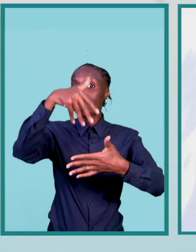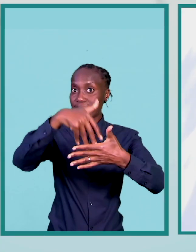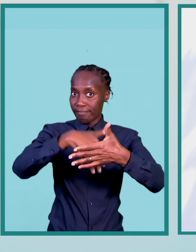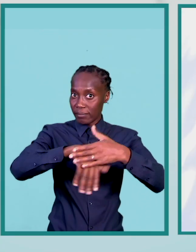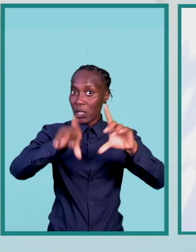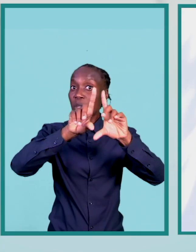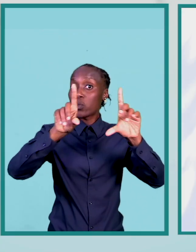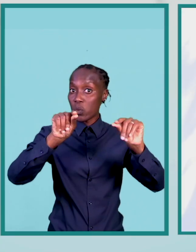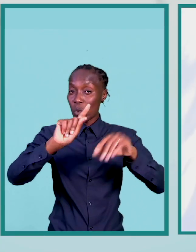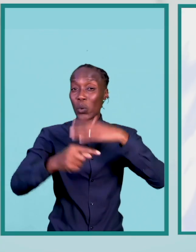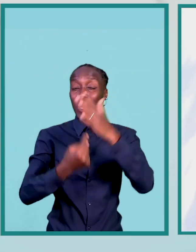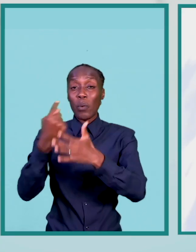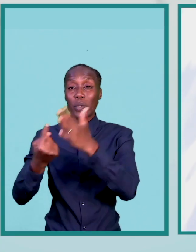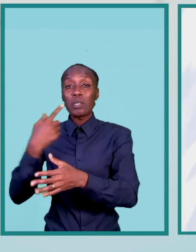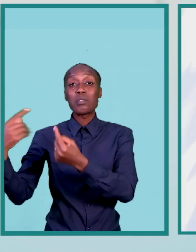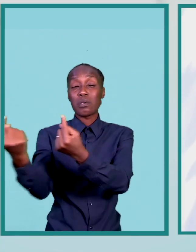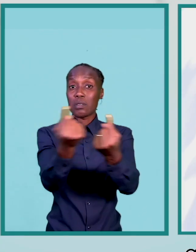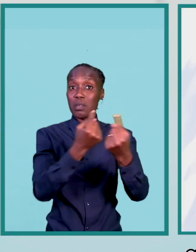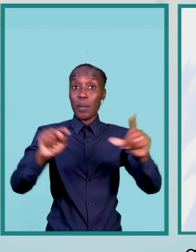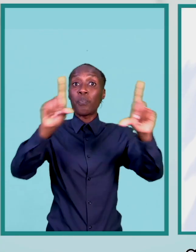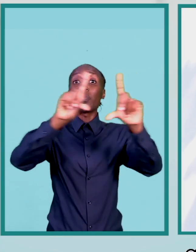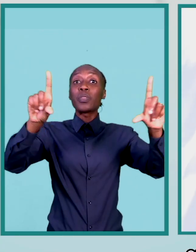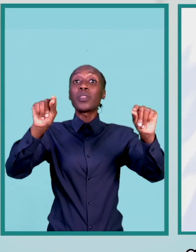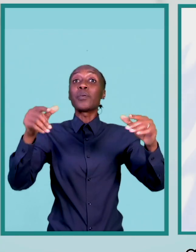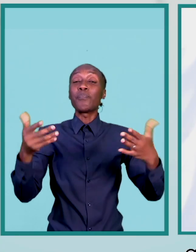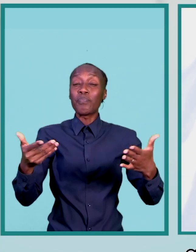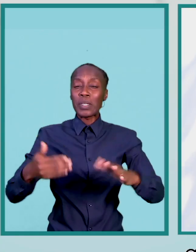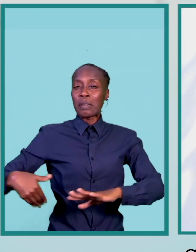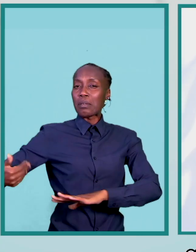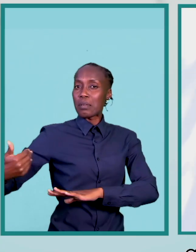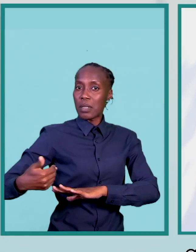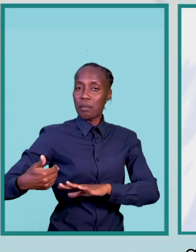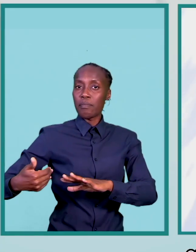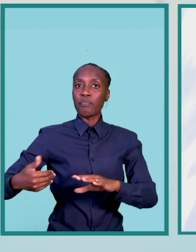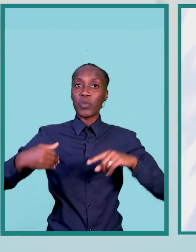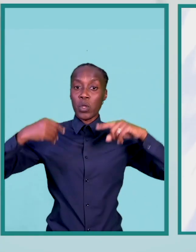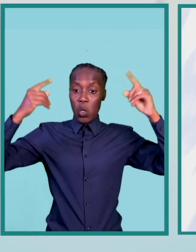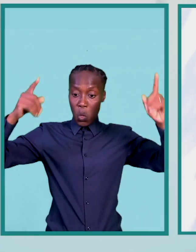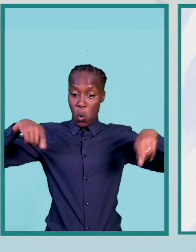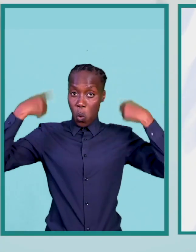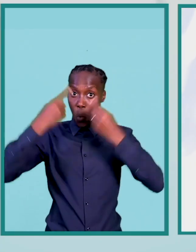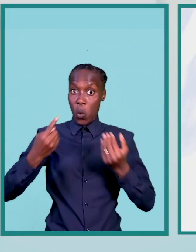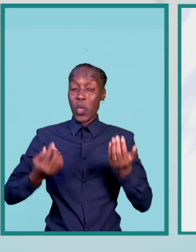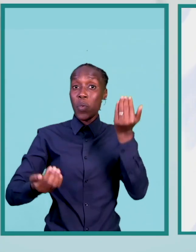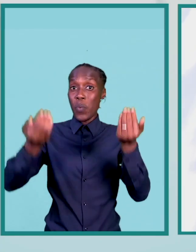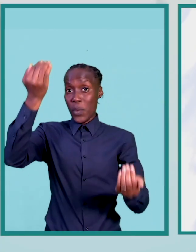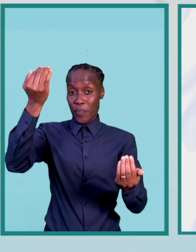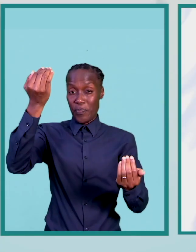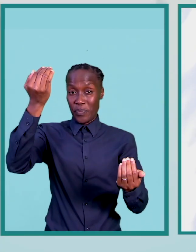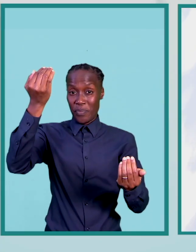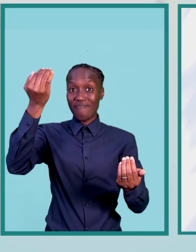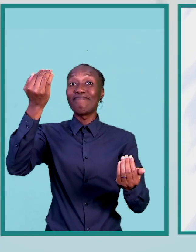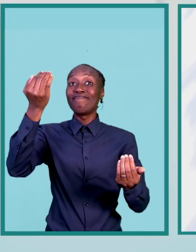podermos saber lidar com a situação. Então, o termo certo que nós devemos usar sempre é uniões prematuras,